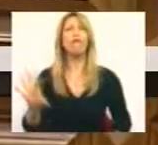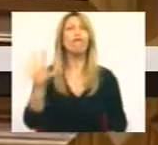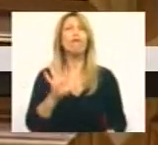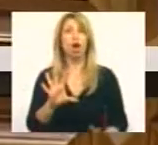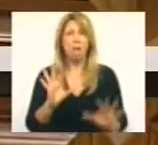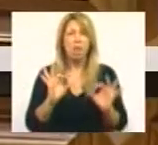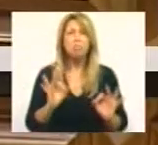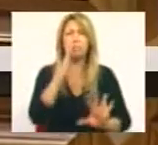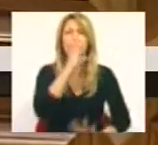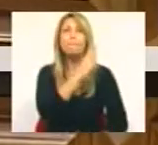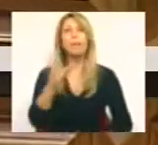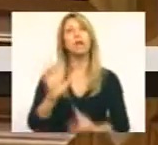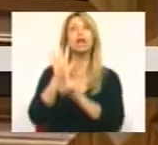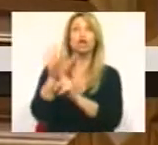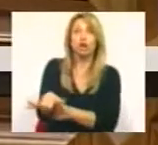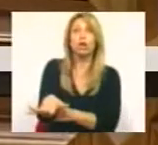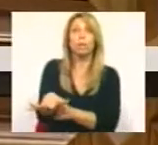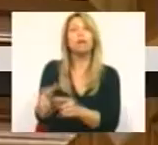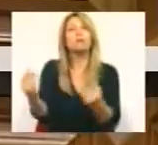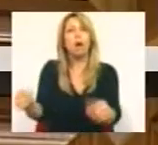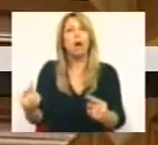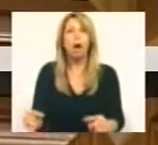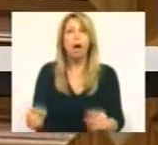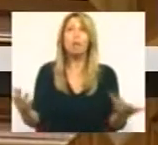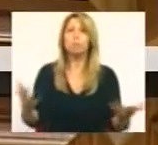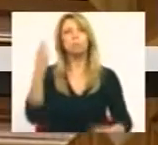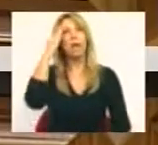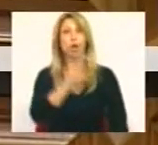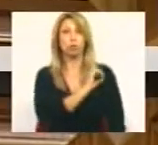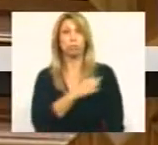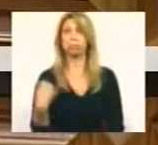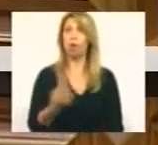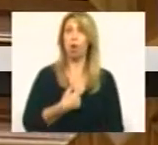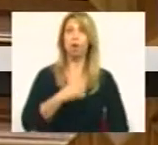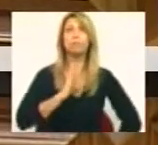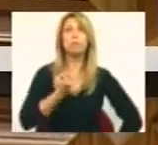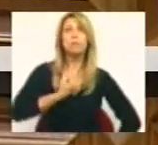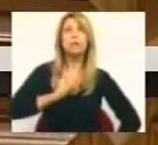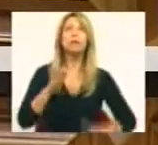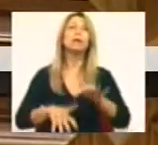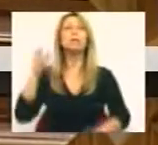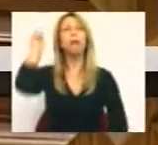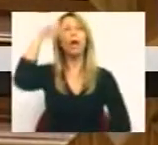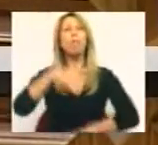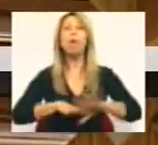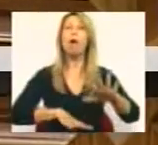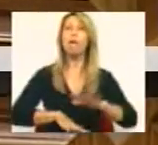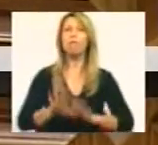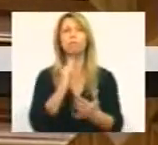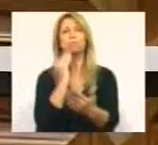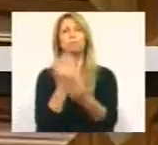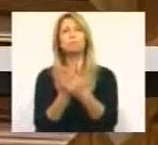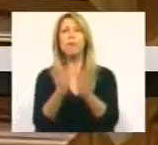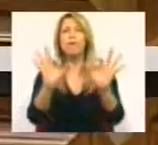discriminatória e julgo que nos compete a nós, Assembleia da República, agir no sentido da erradicação